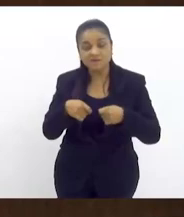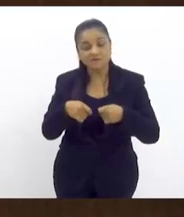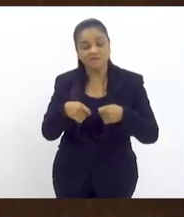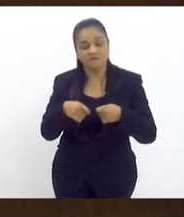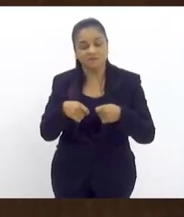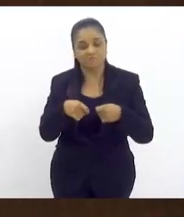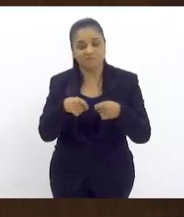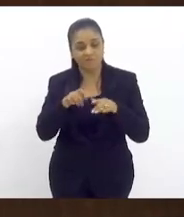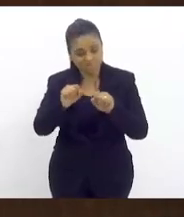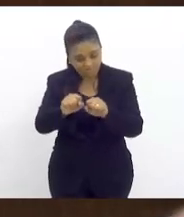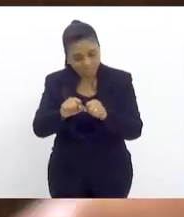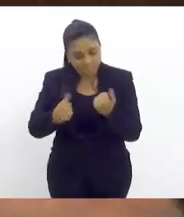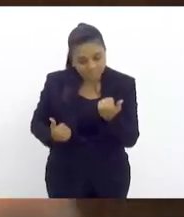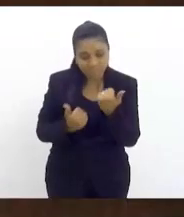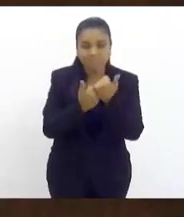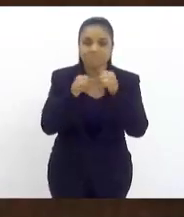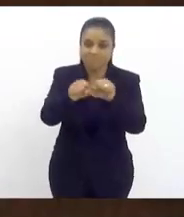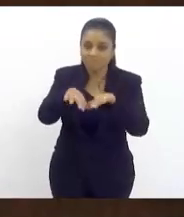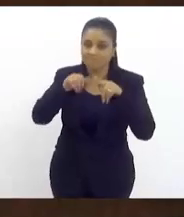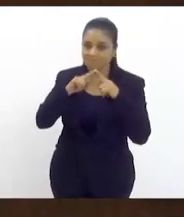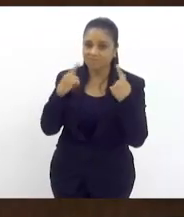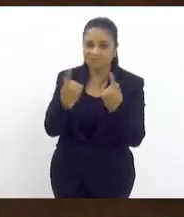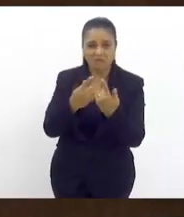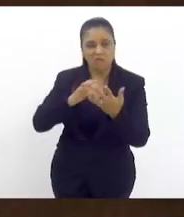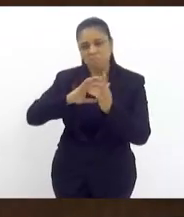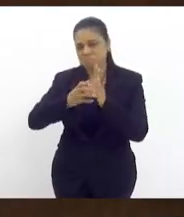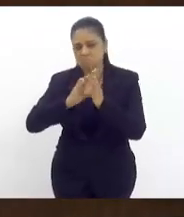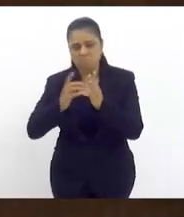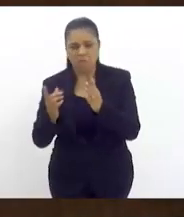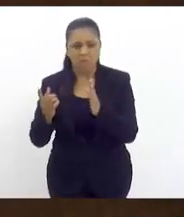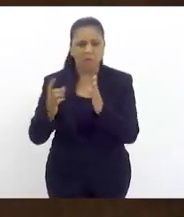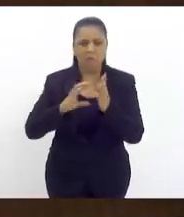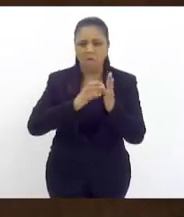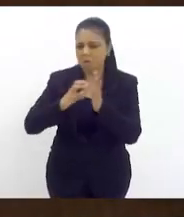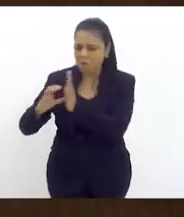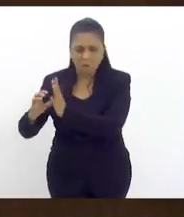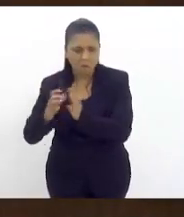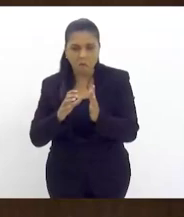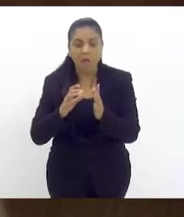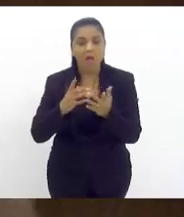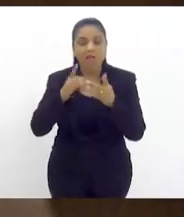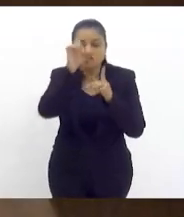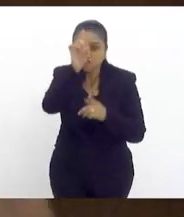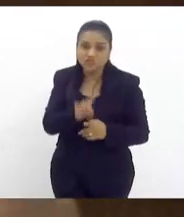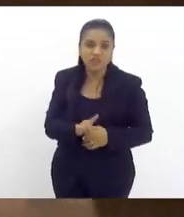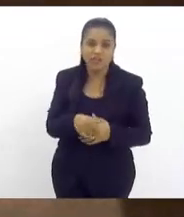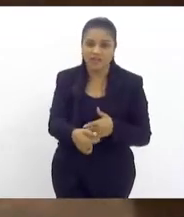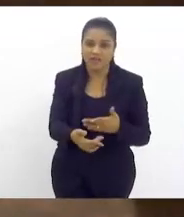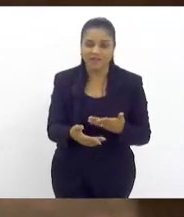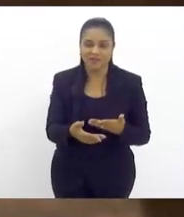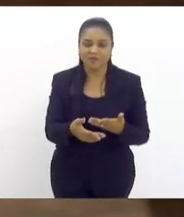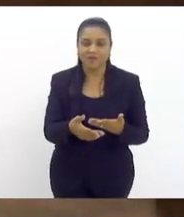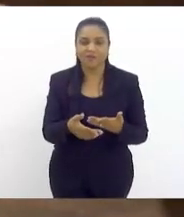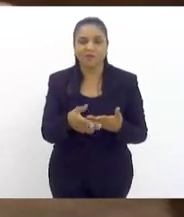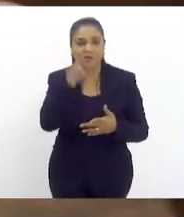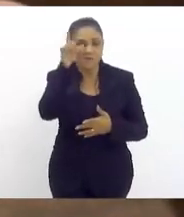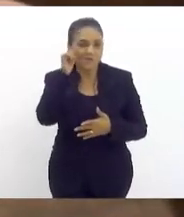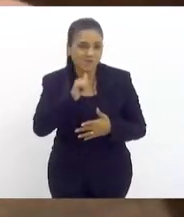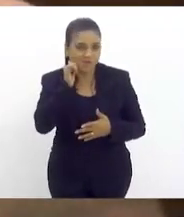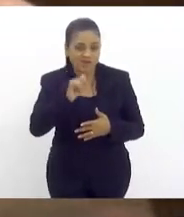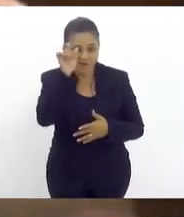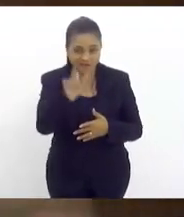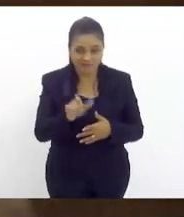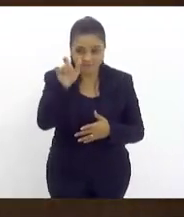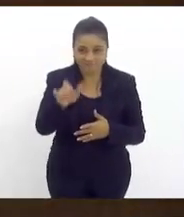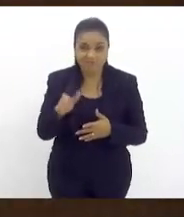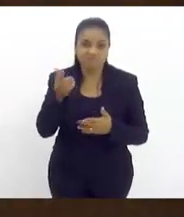LERJ. Independente de filiações político-partidárias, isso é direito, é o direito das mulheres. Todas